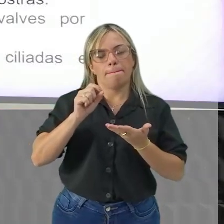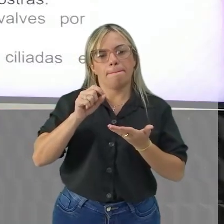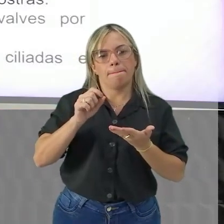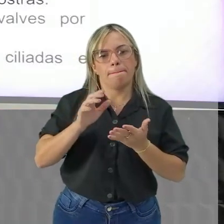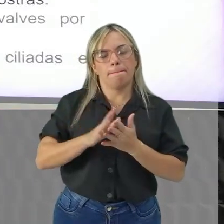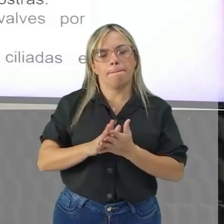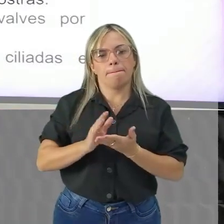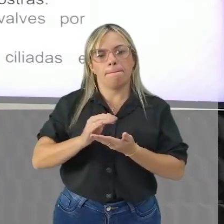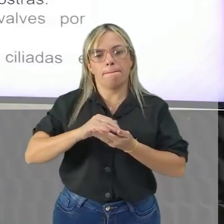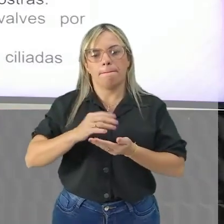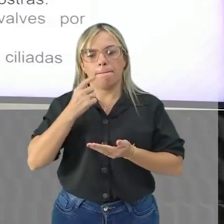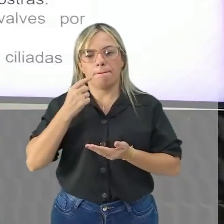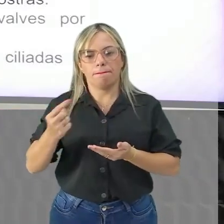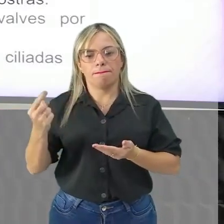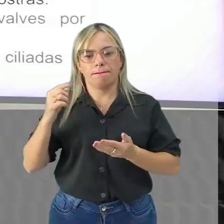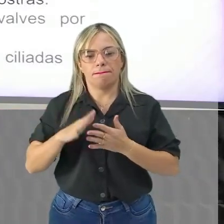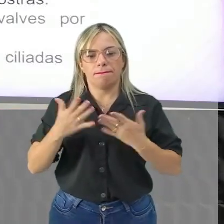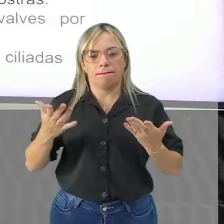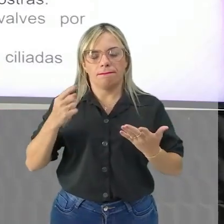fecham,